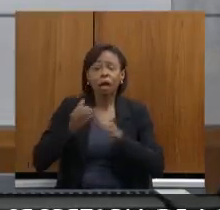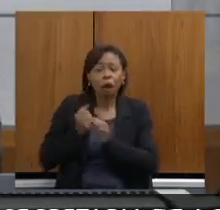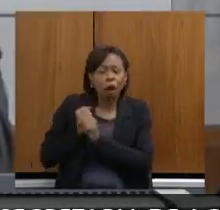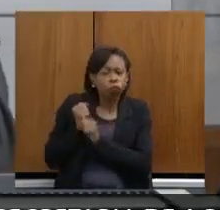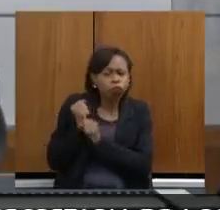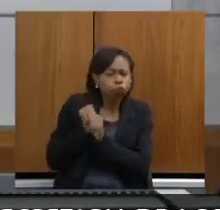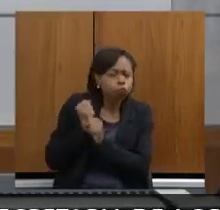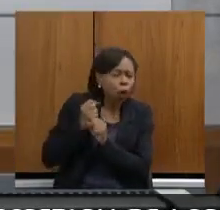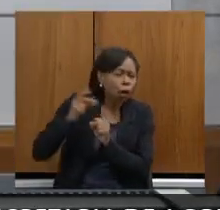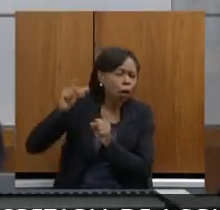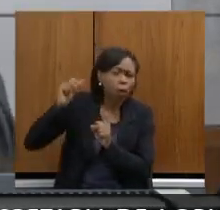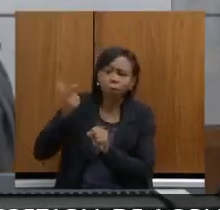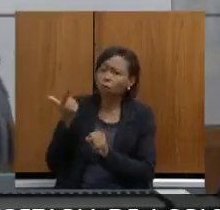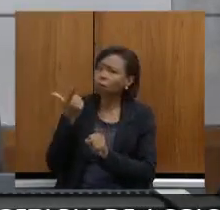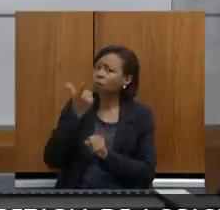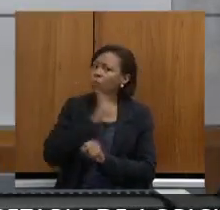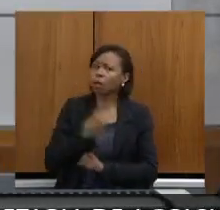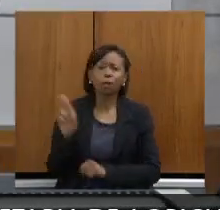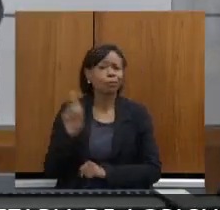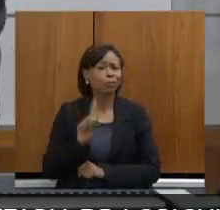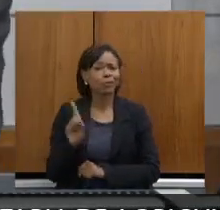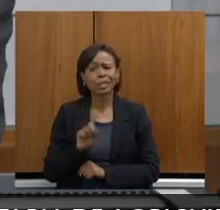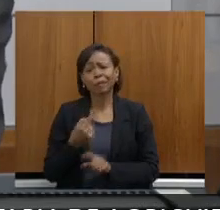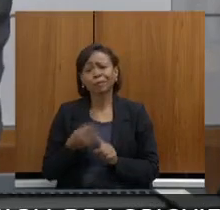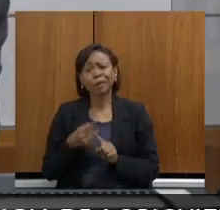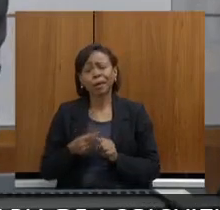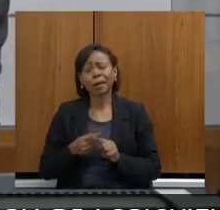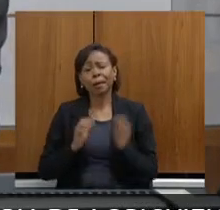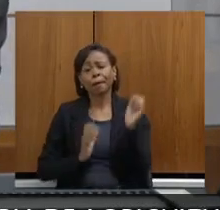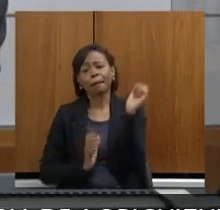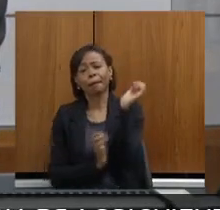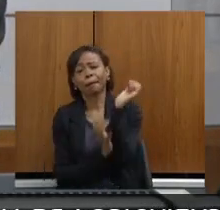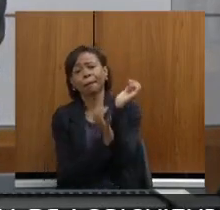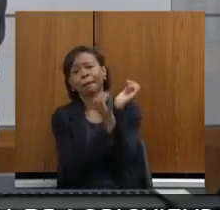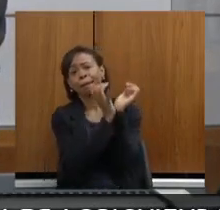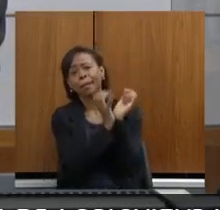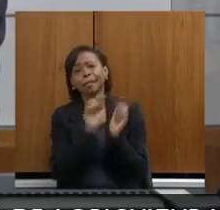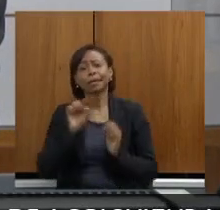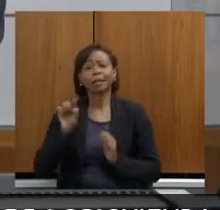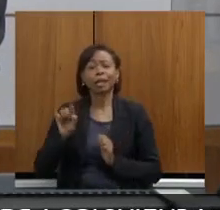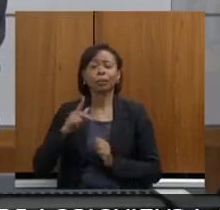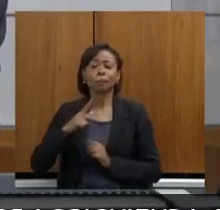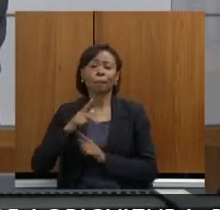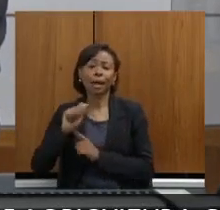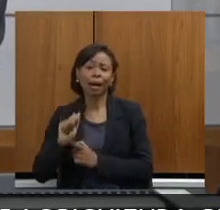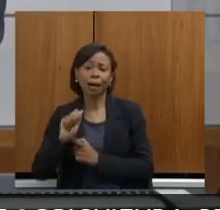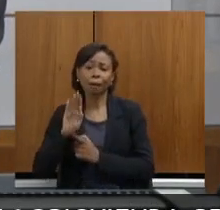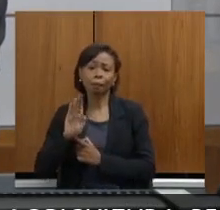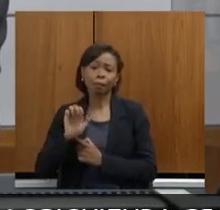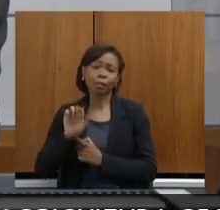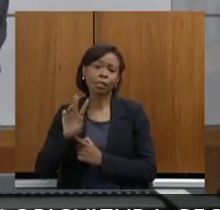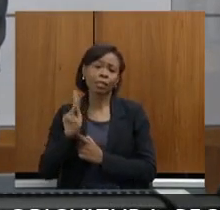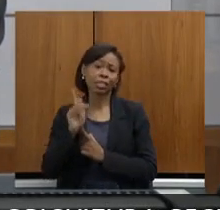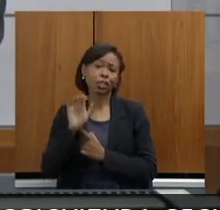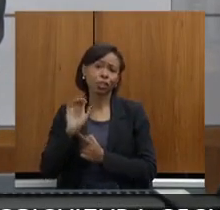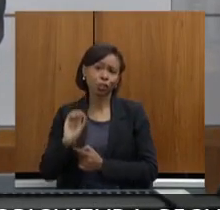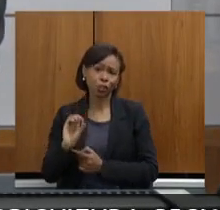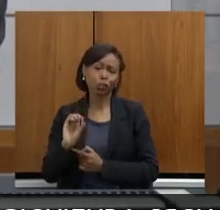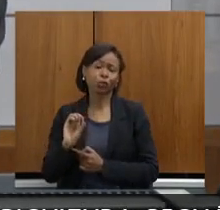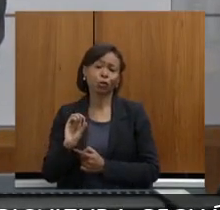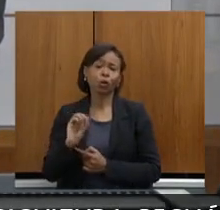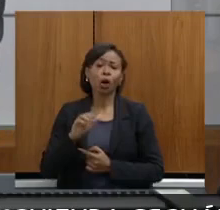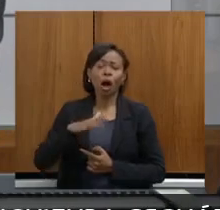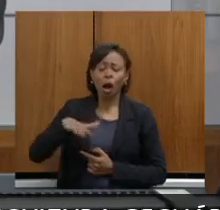consegue fazer isso porque não consegue vencer a burocracia lá do peá Betinho lá em Bocaiúva no